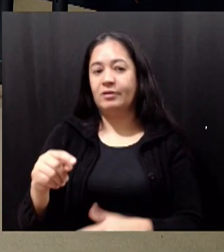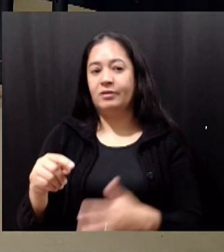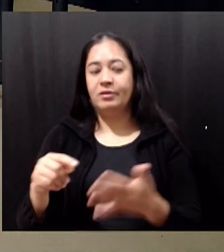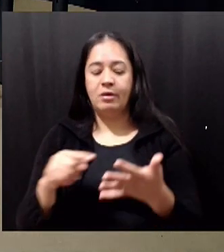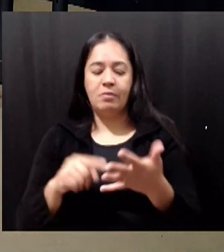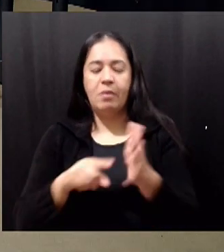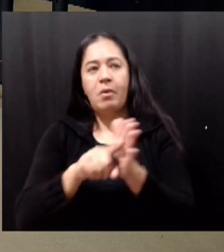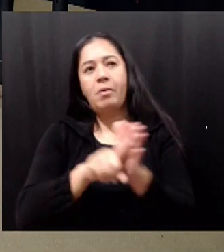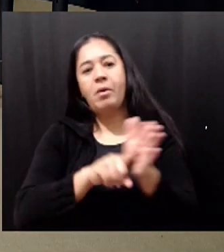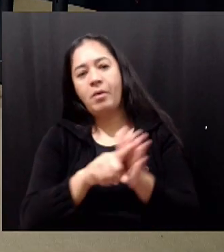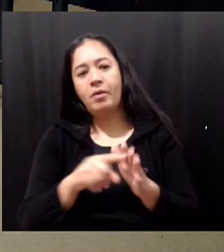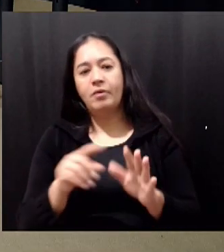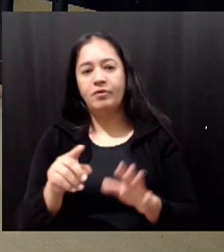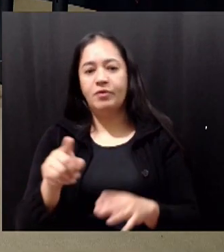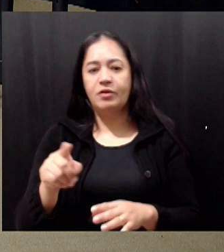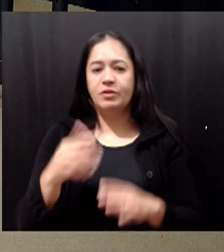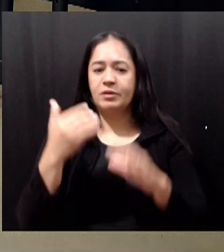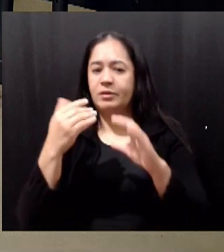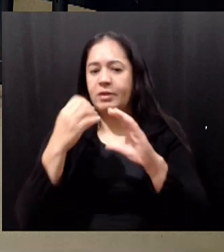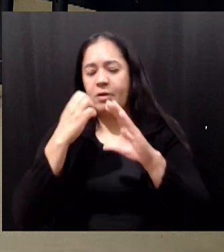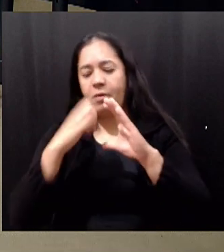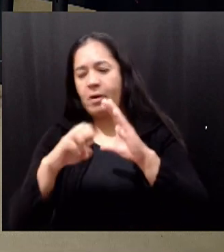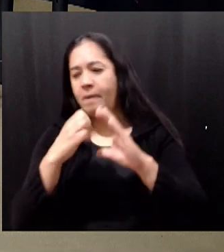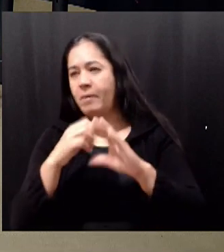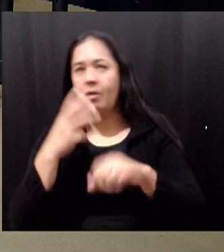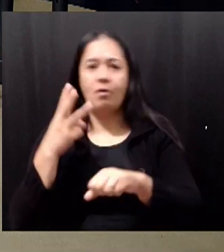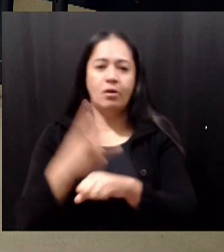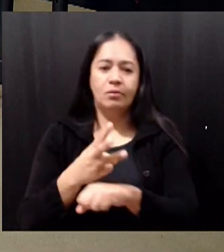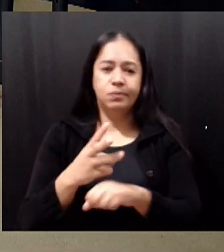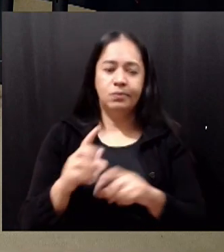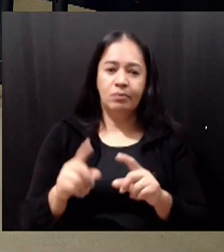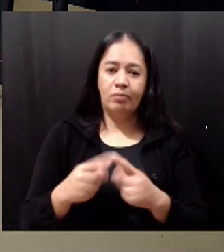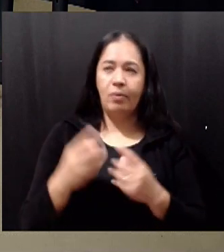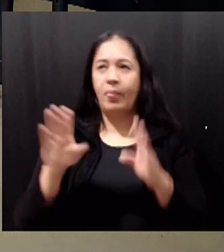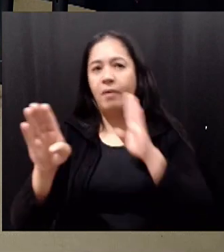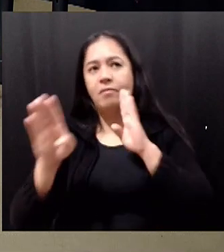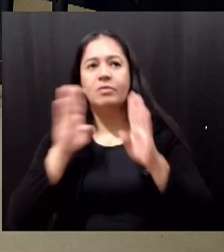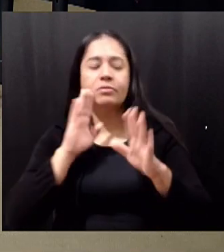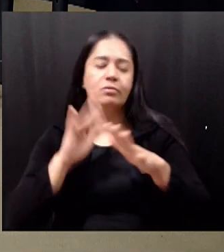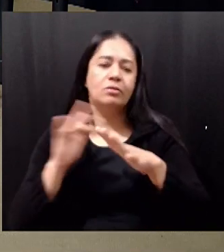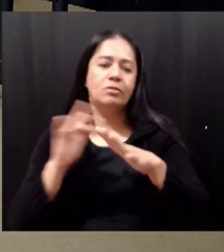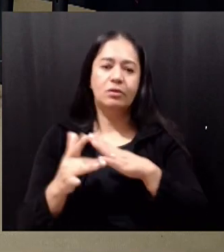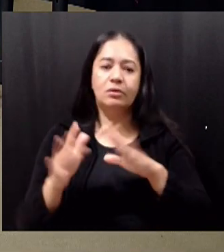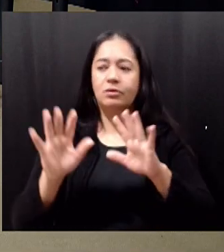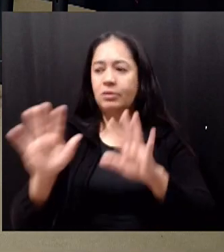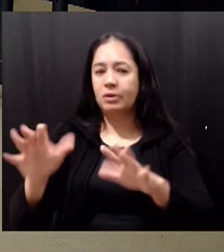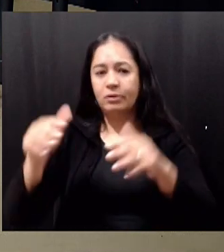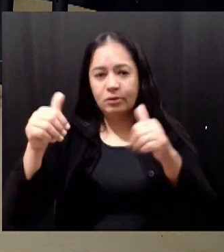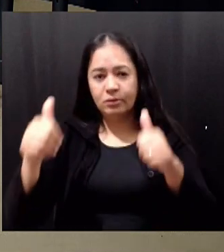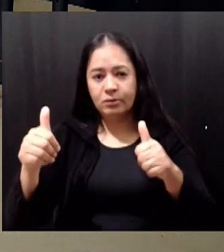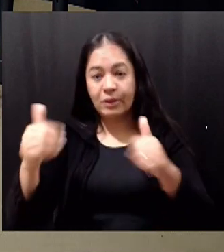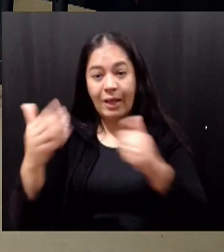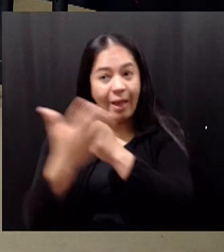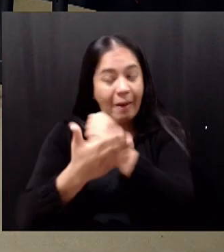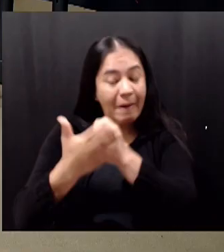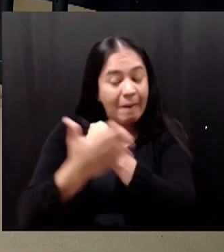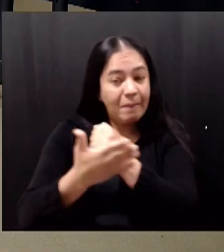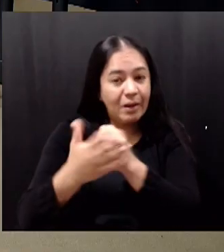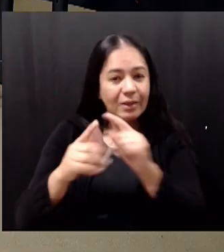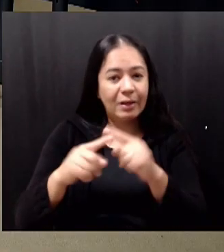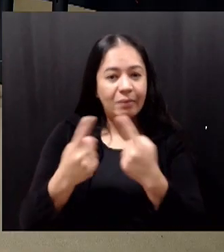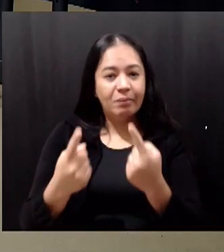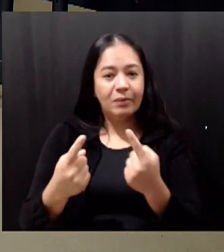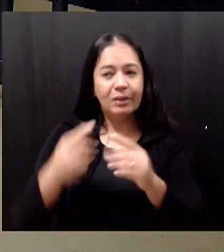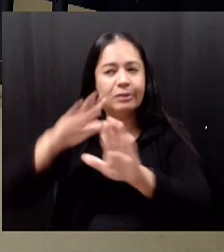tem seu e-mail, você tem o WhatsApp, o Facebook, as redes sociais, isso é internet básica, tem muito por trás, né?